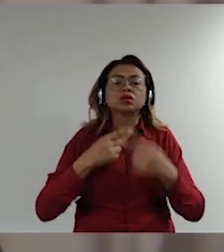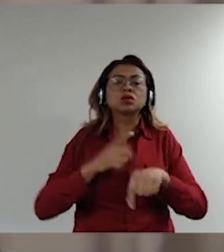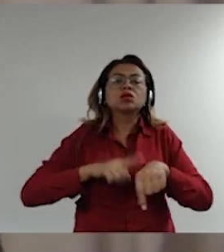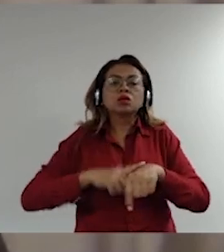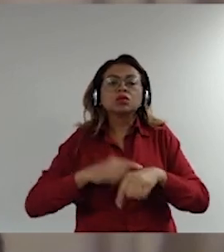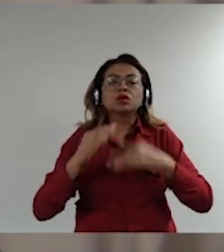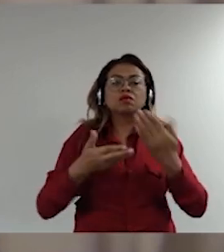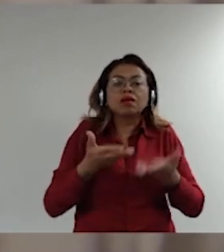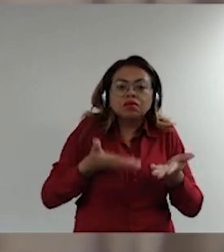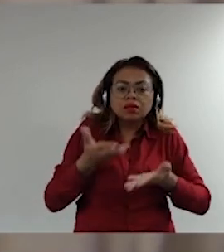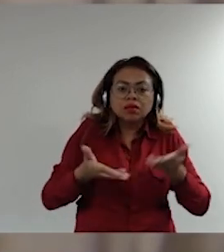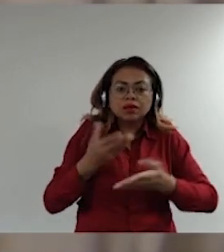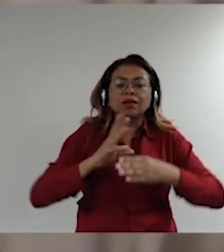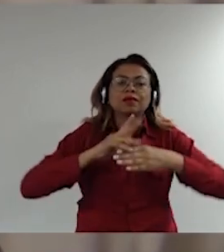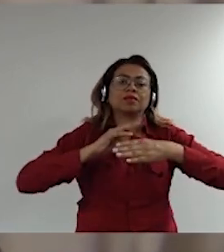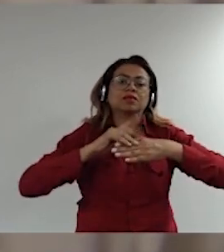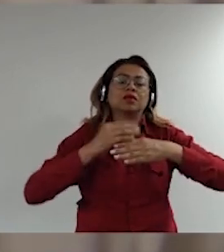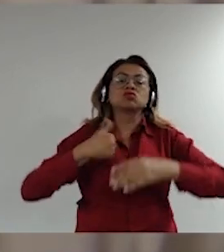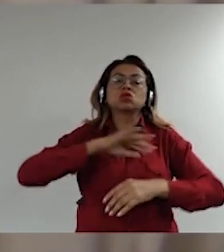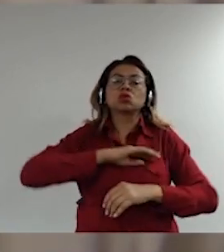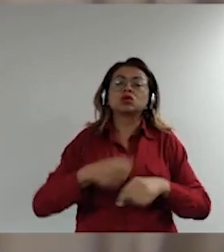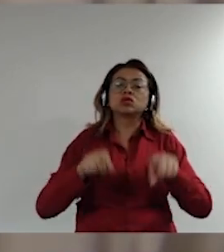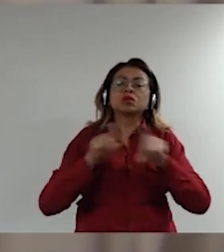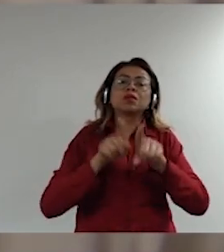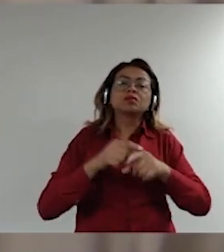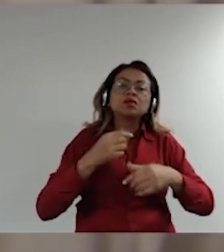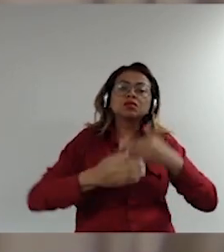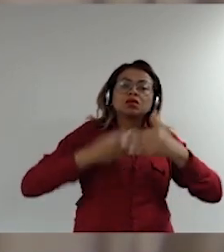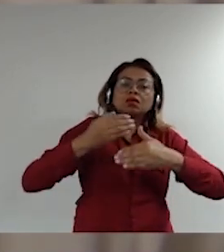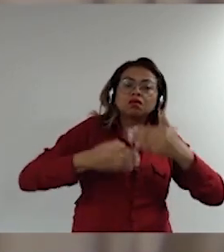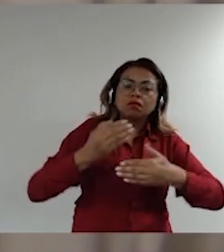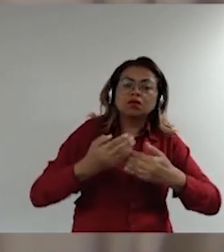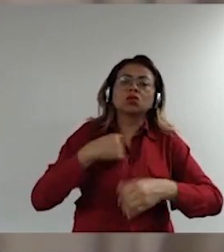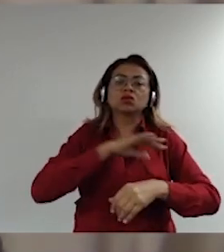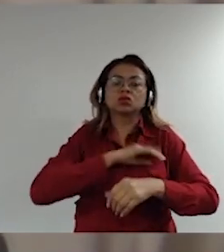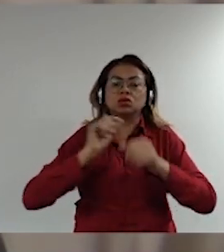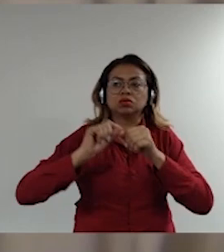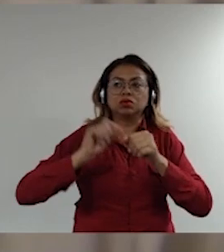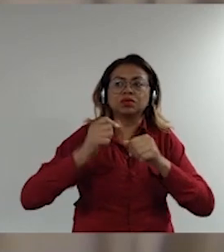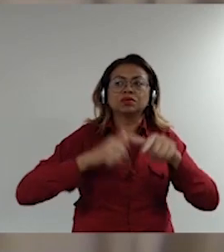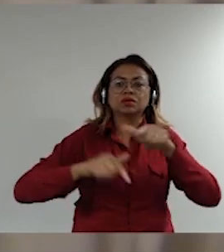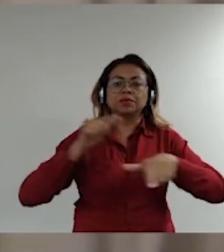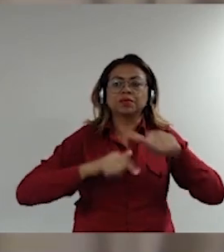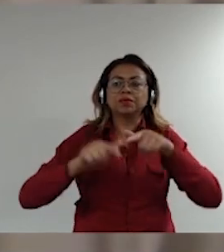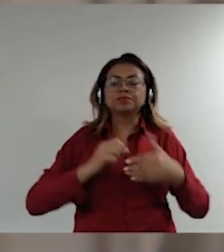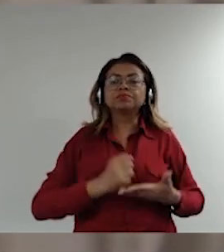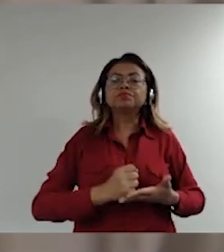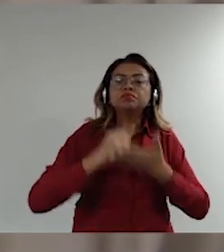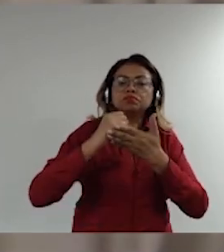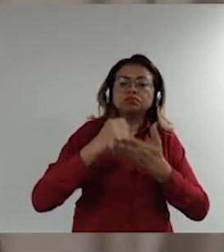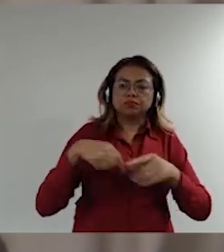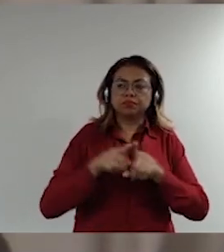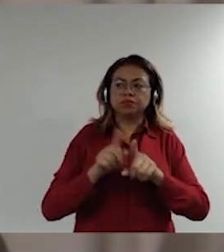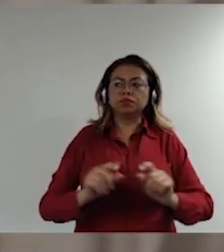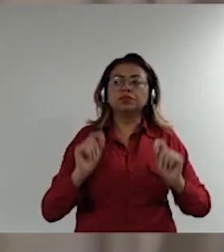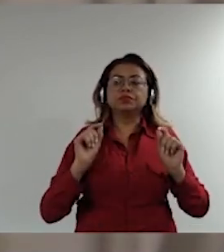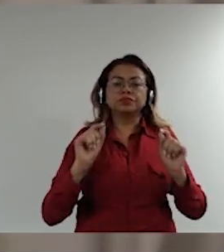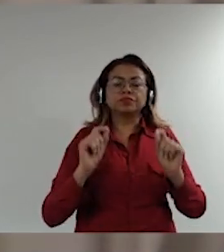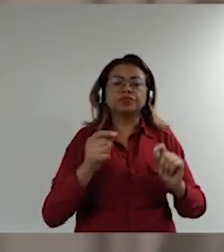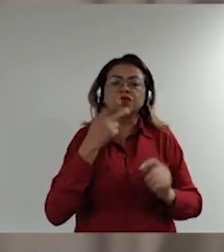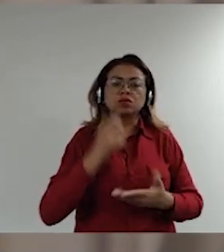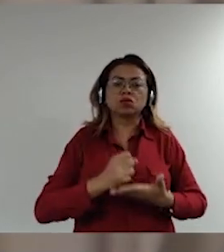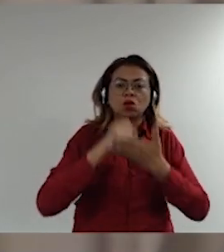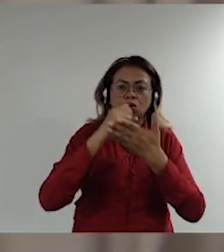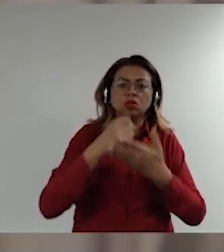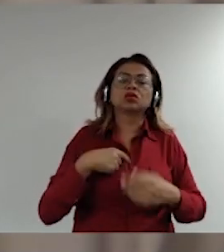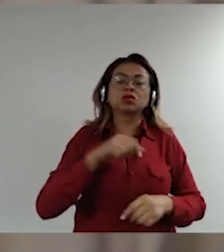o tratar da doença, nós evoluímos as nossas ações. E levamos também auxílios,